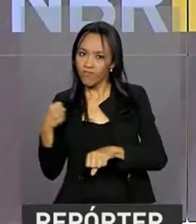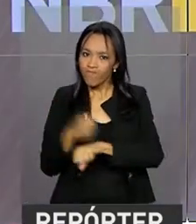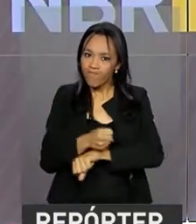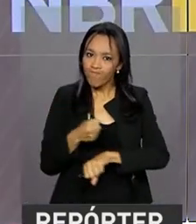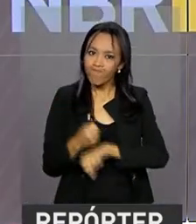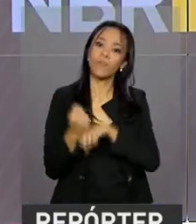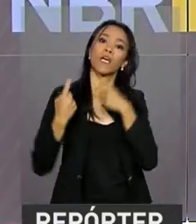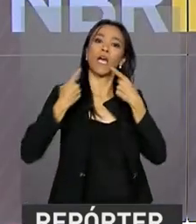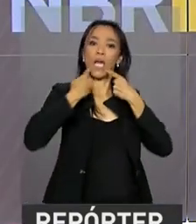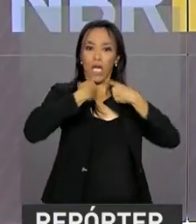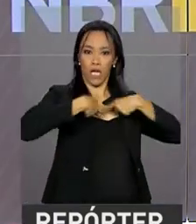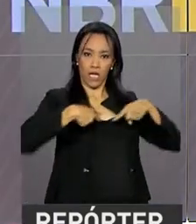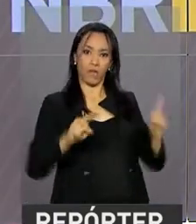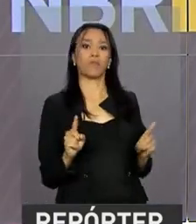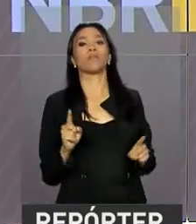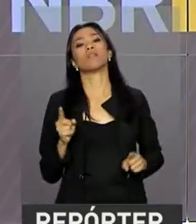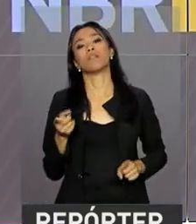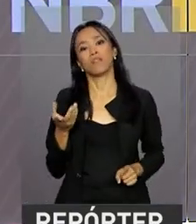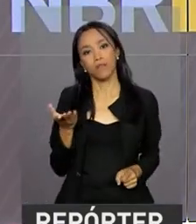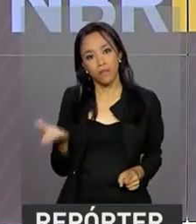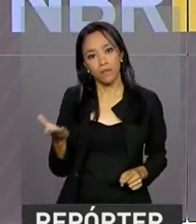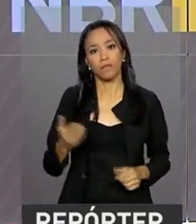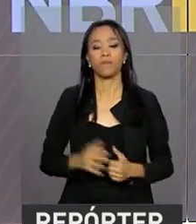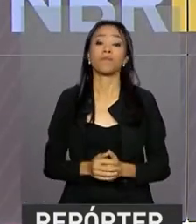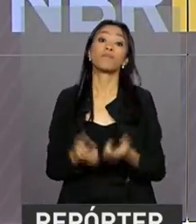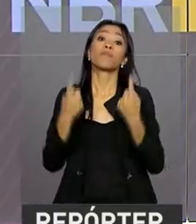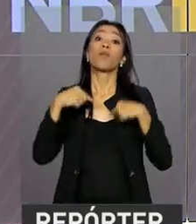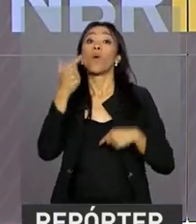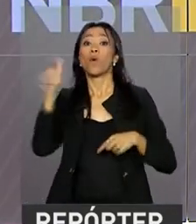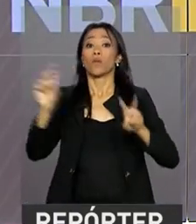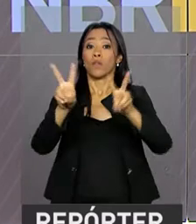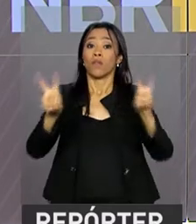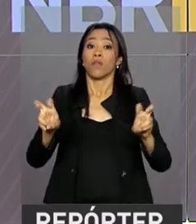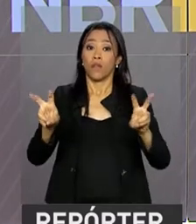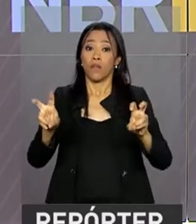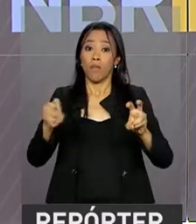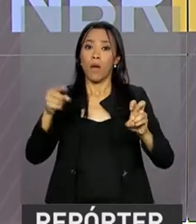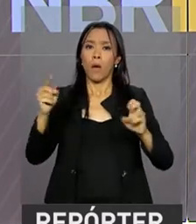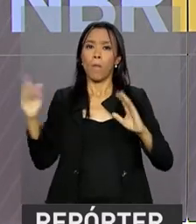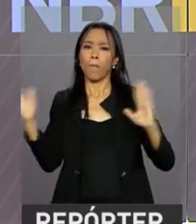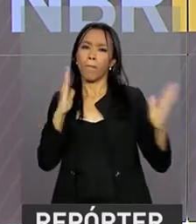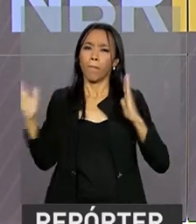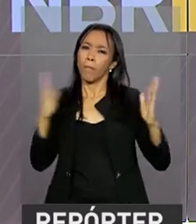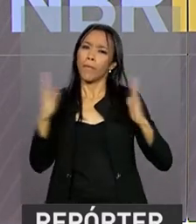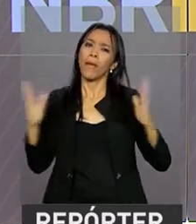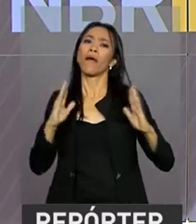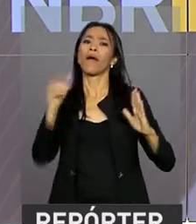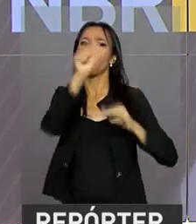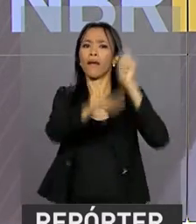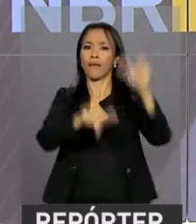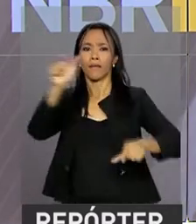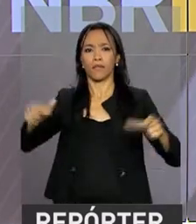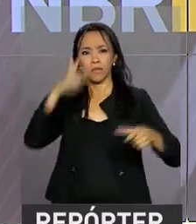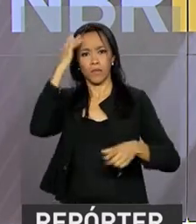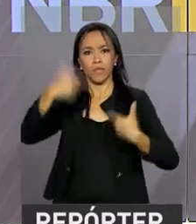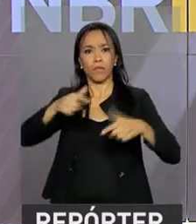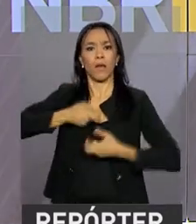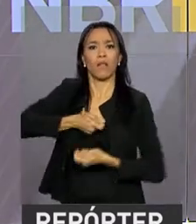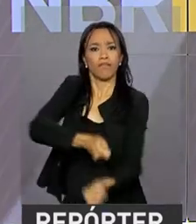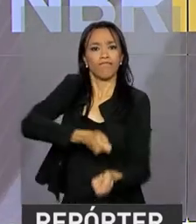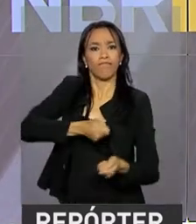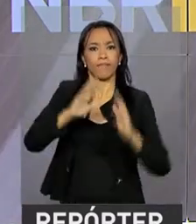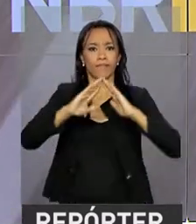esse tipo de trabalho análogo ao de escravo agora falar sobre o prazo para os empregadores domésticos pagarem o